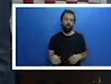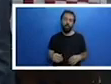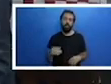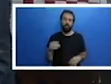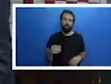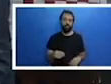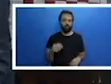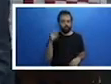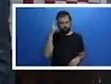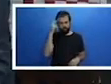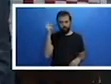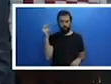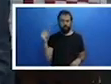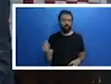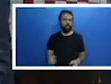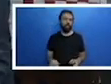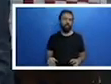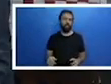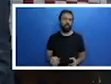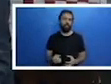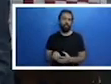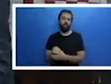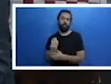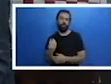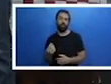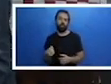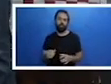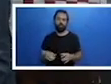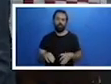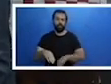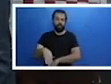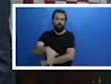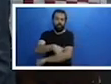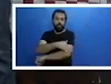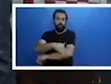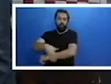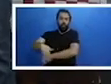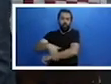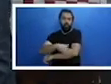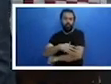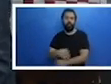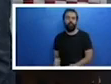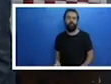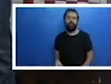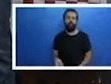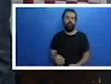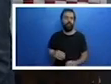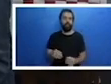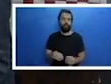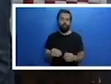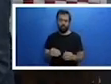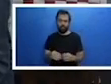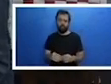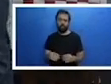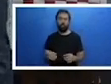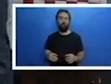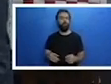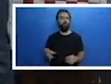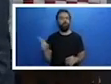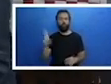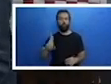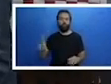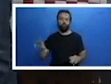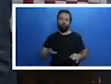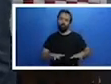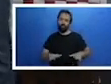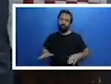em trechos urbanos, em lugares onde tem obstáculos, e para nós transpormos esses obstáculos, utilizamos alguns movimentos. E